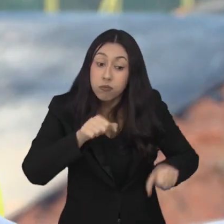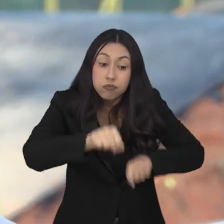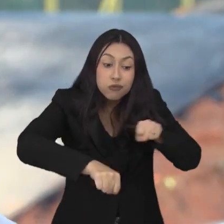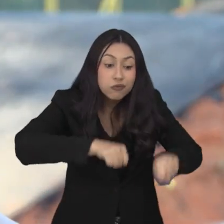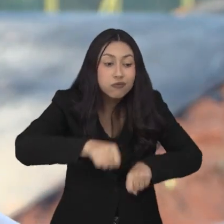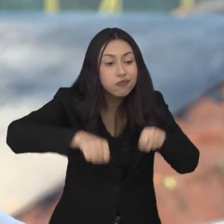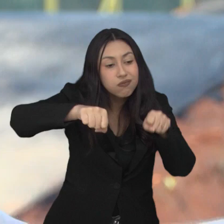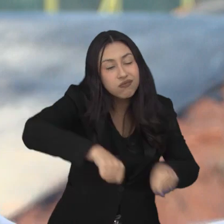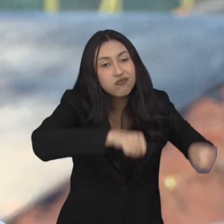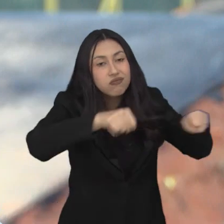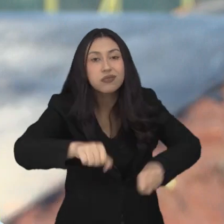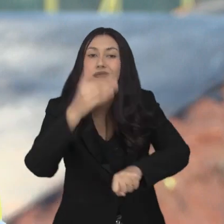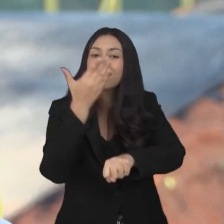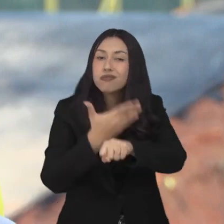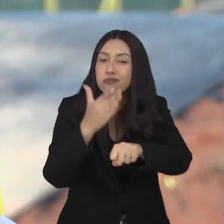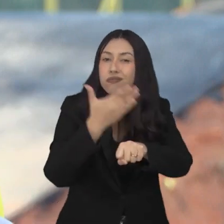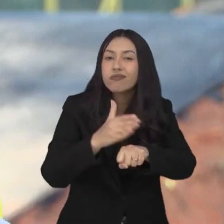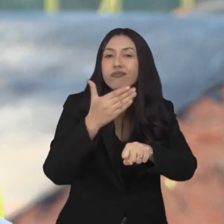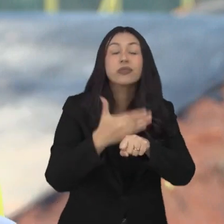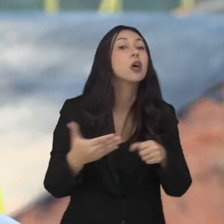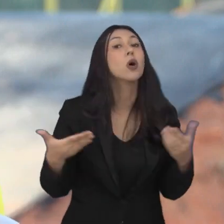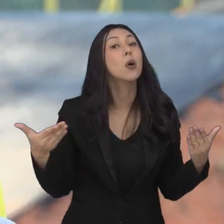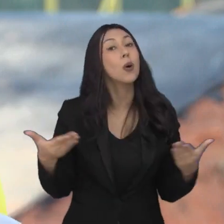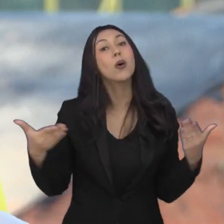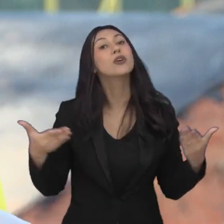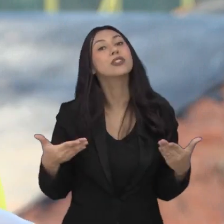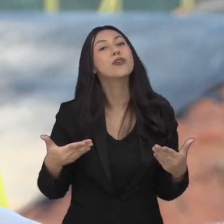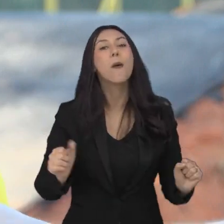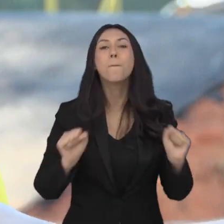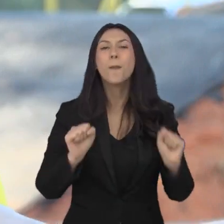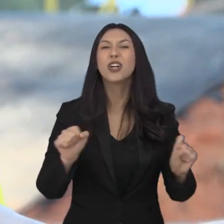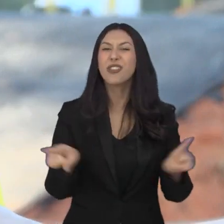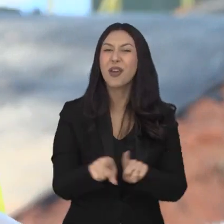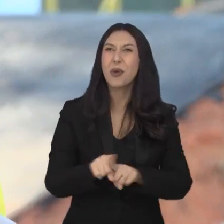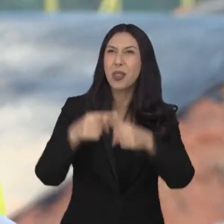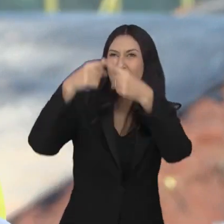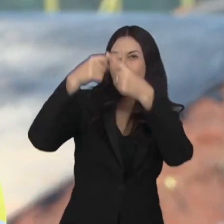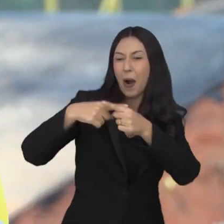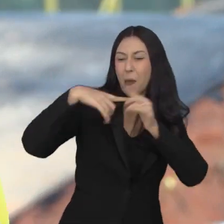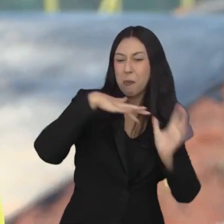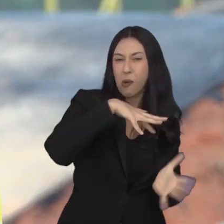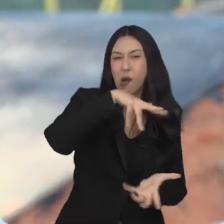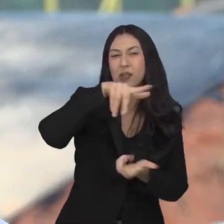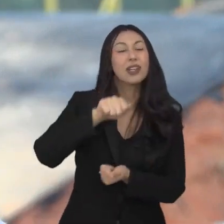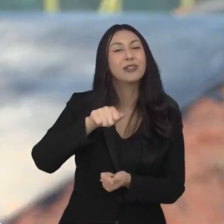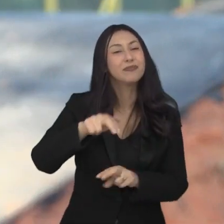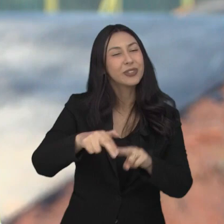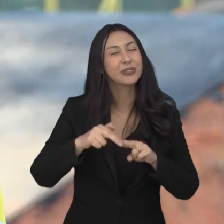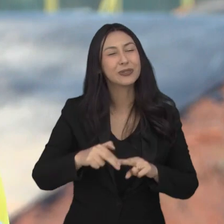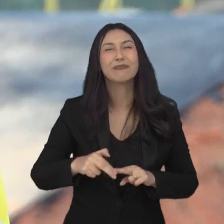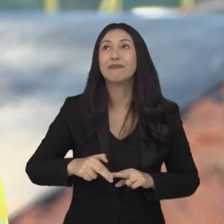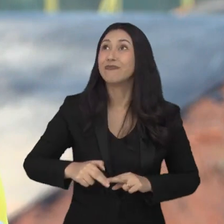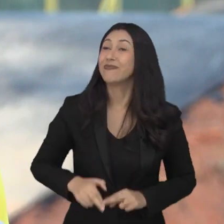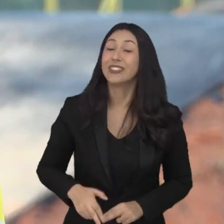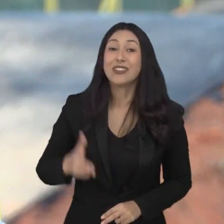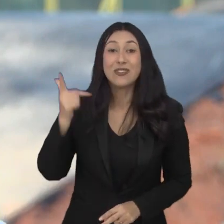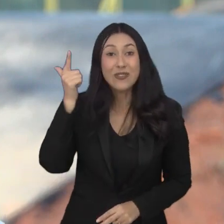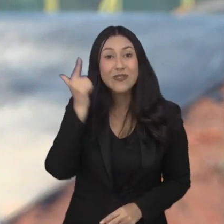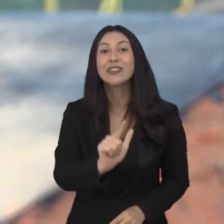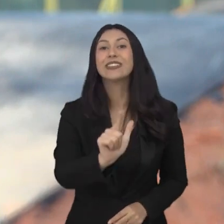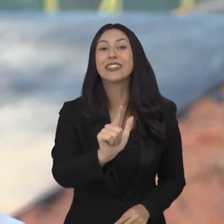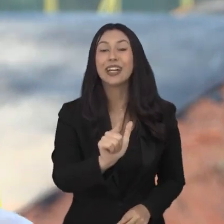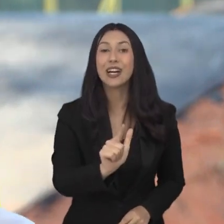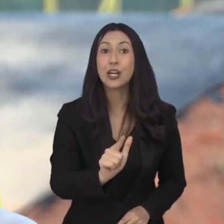pista que desse para a gente treinar. Hoje a gente tem uma pista que a gente pode trazer campeonatos internacionais, então é um